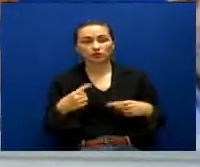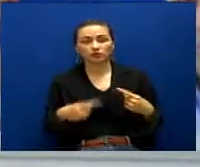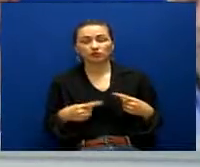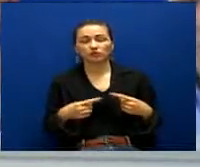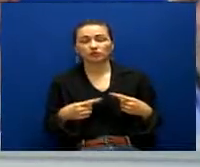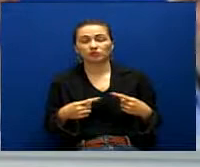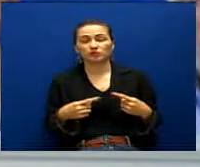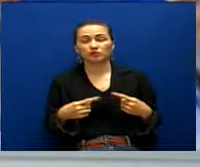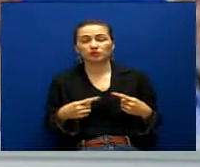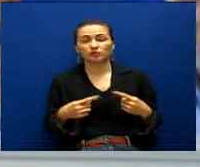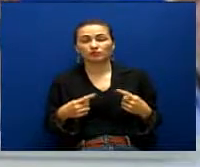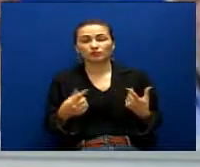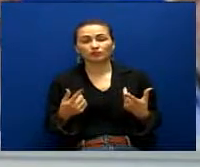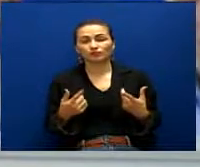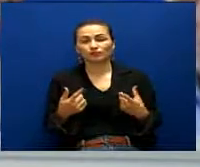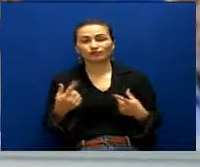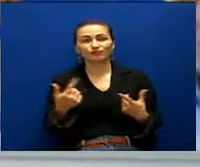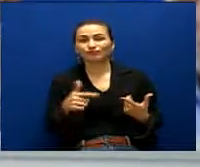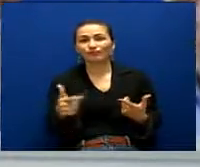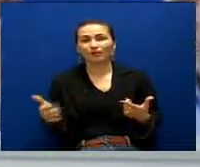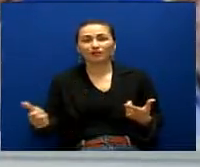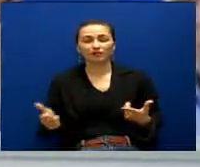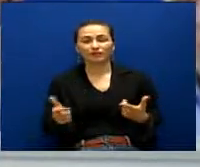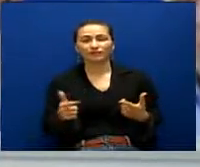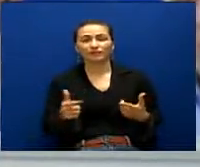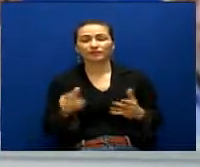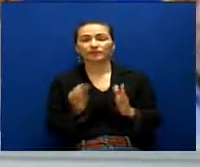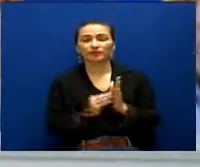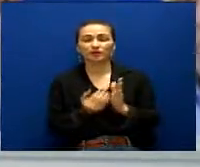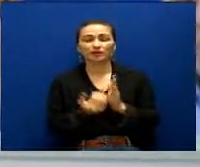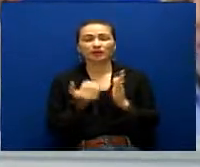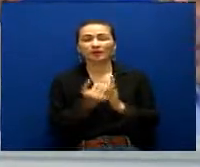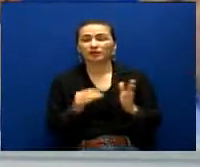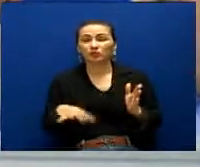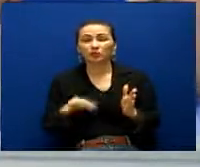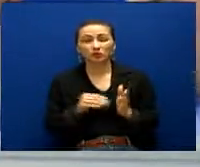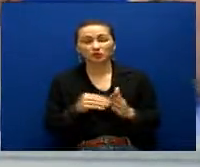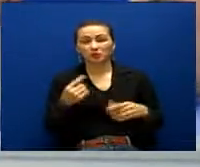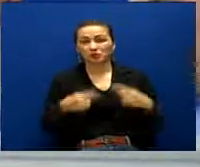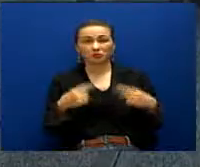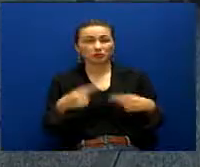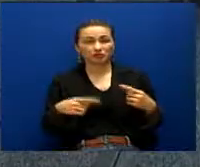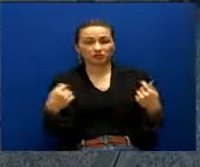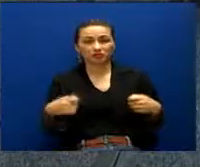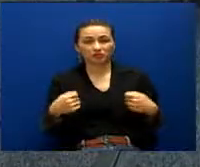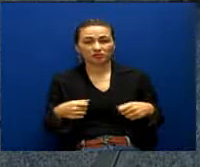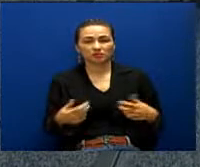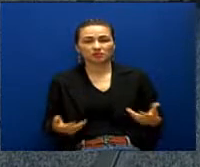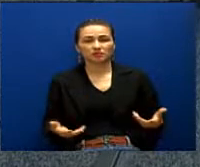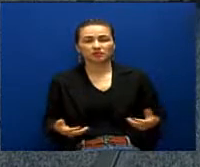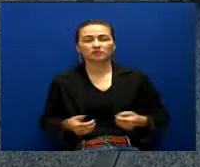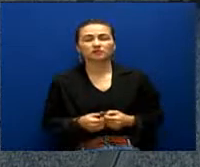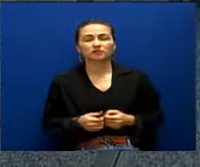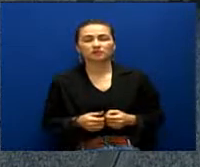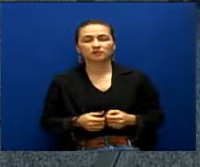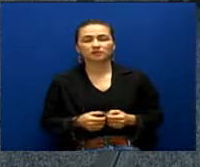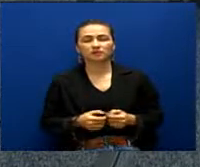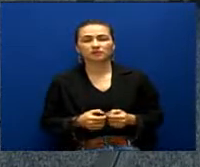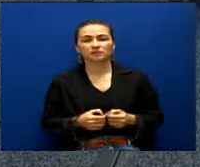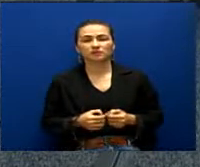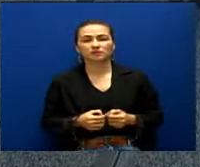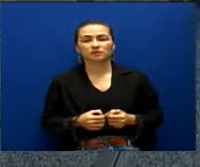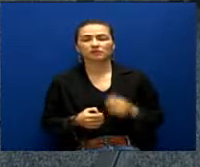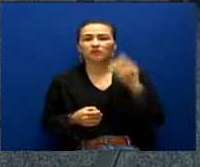pelas vereadoras. Vamos discutir todas as emendas. Mas acho assim, o que está com parecer favorável... Já adianta, a gente deve